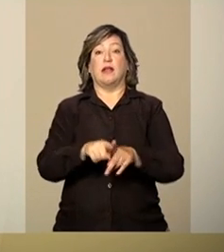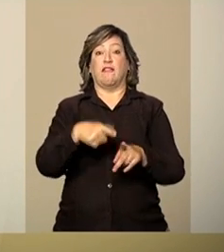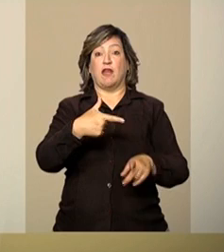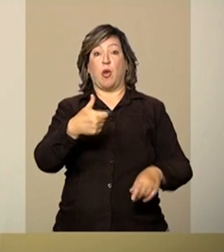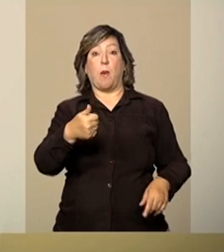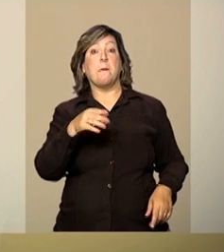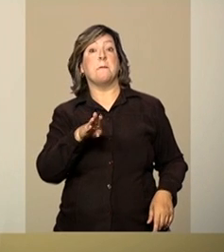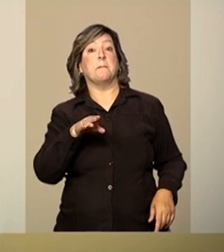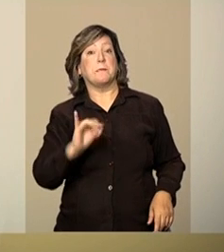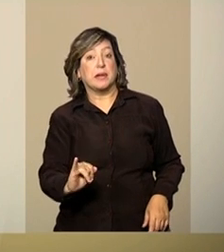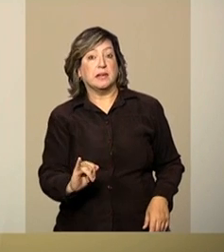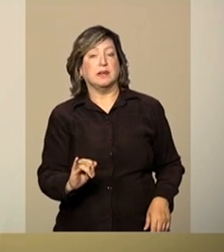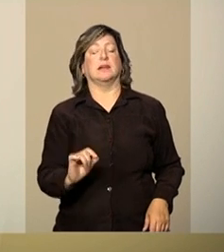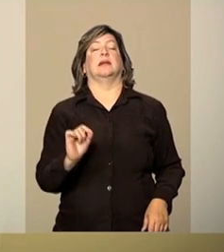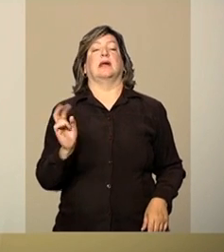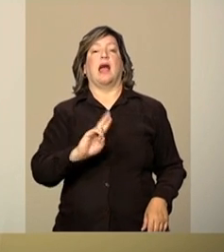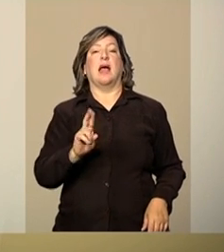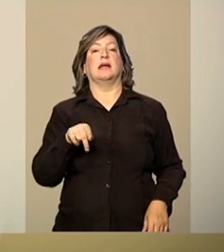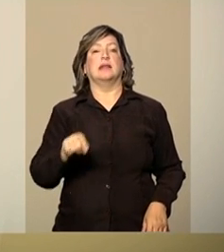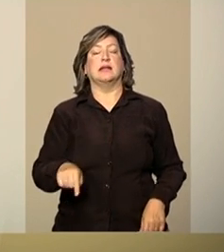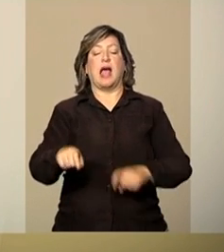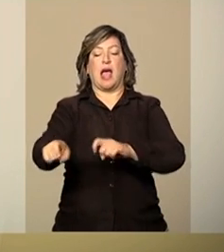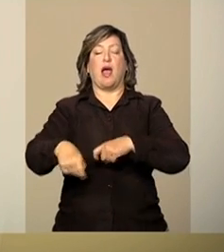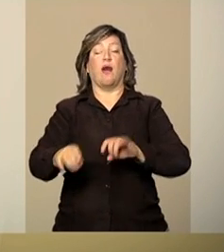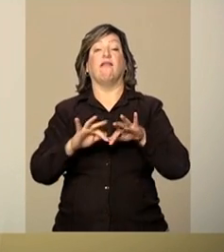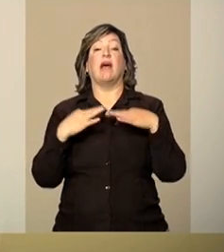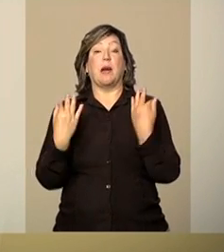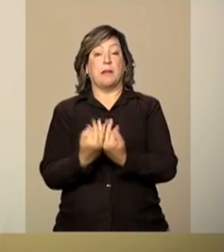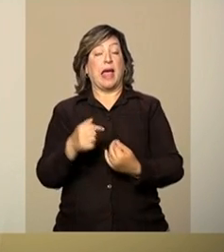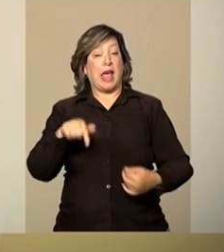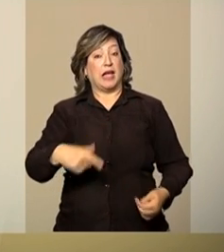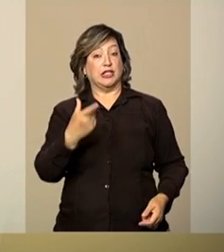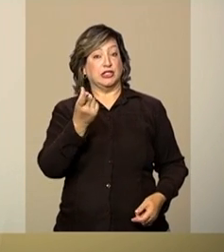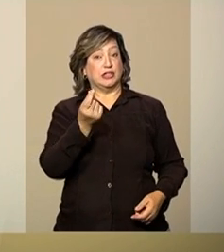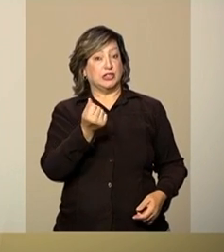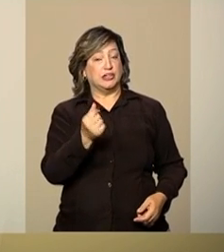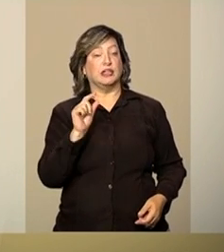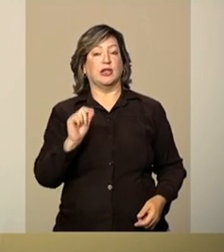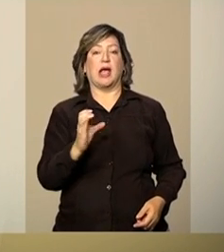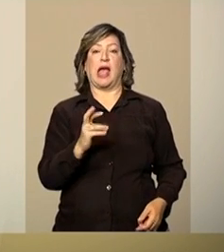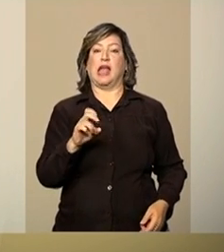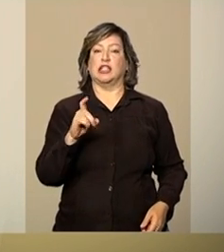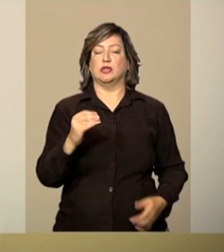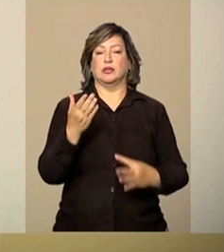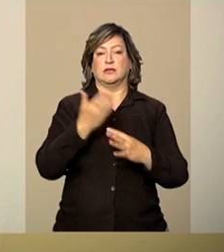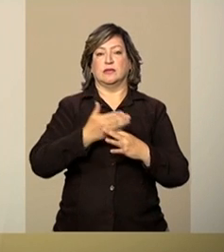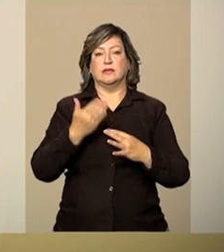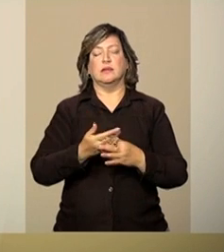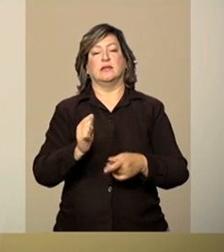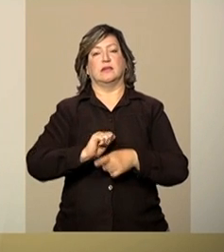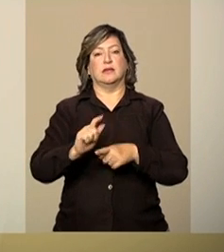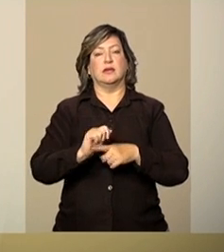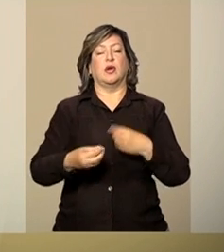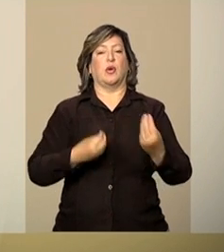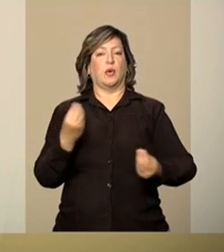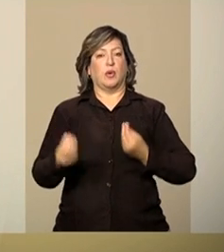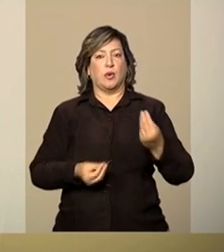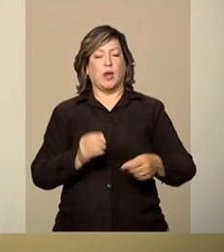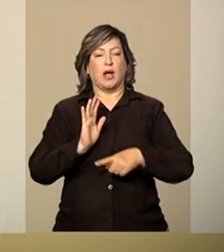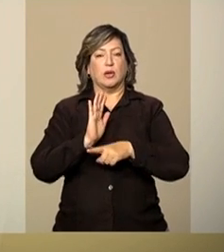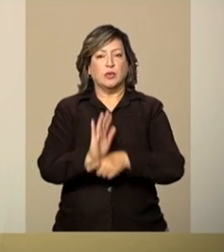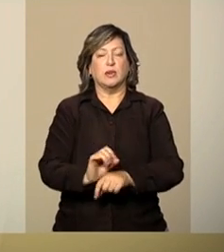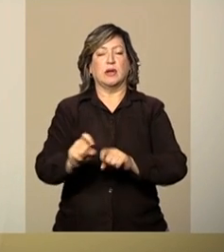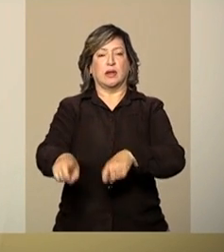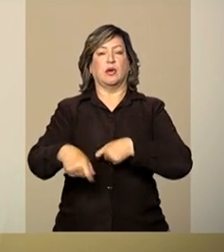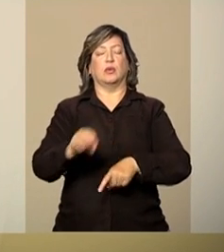bilhões para agricultura familiar esses recursos vieram sob a forma de crédito de seguro de incentivo agricultura